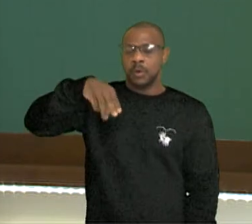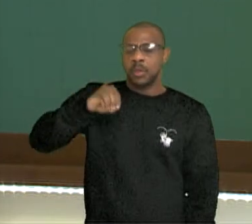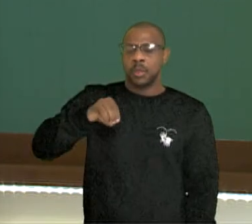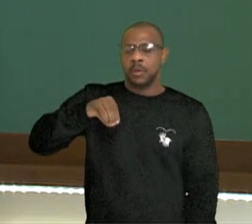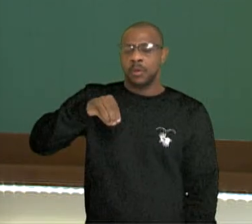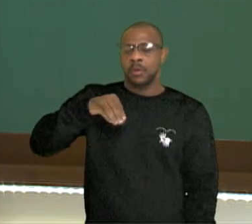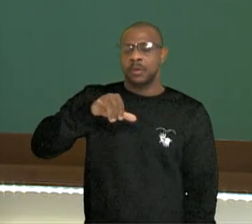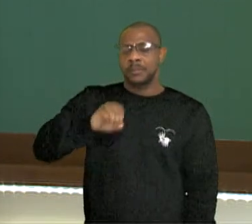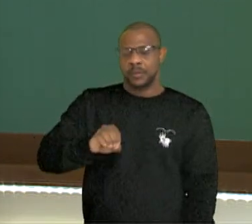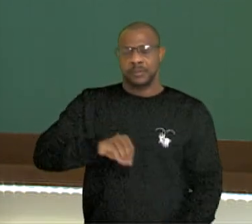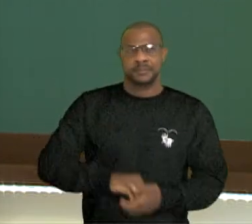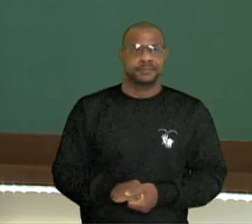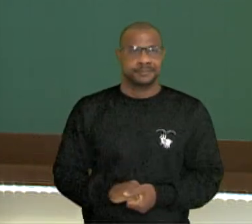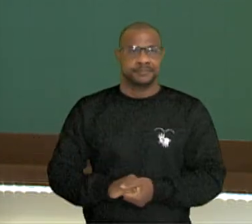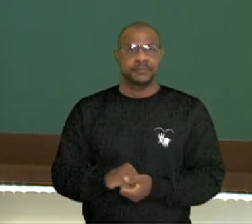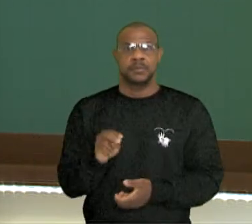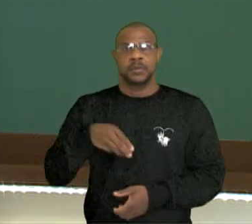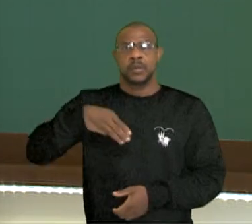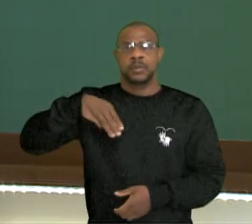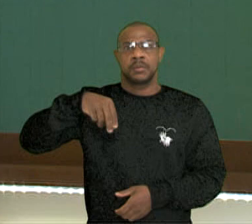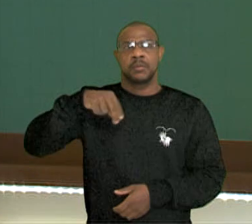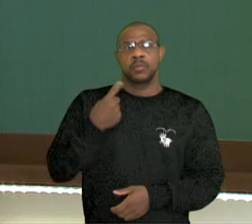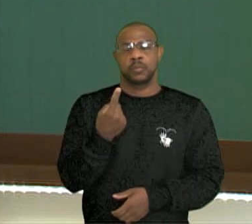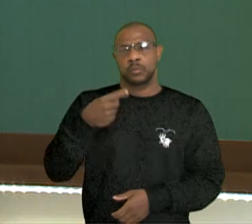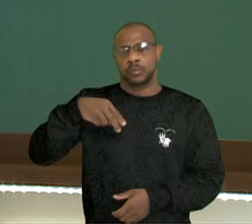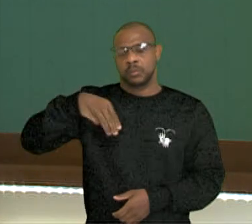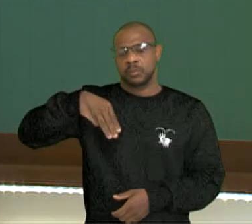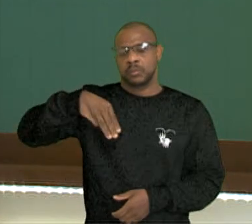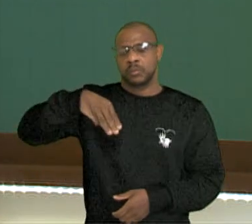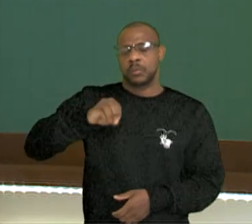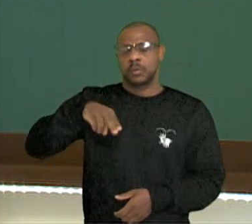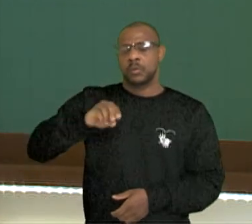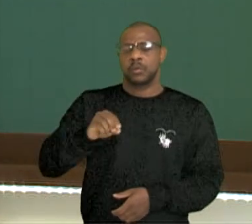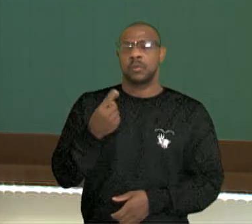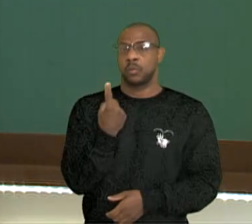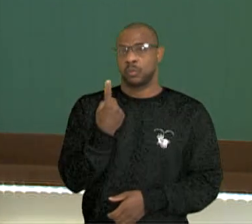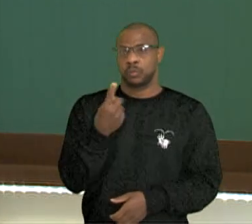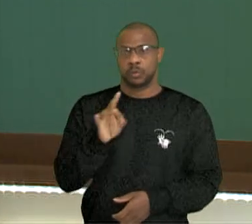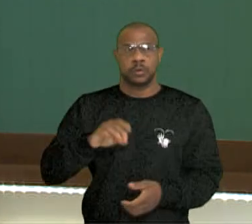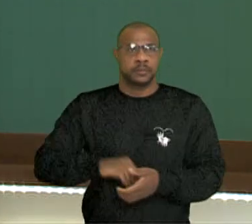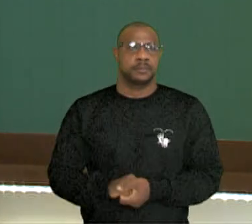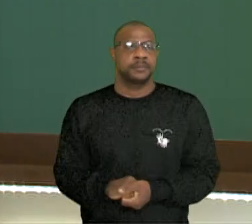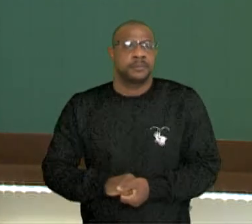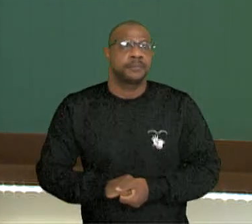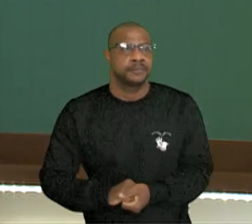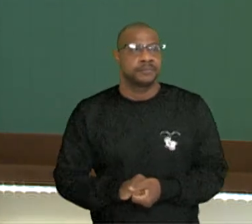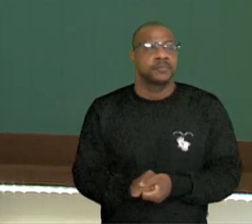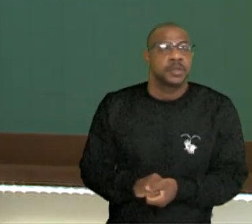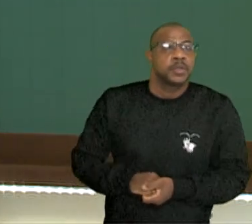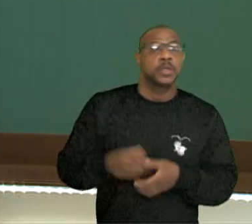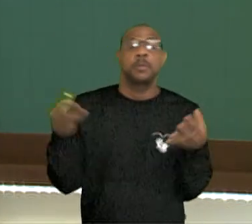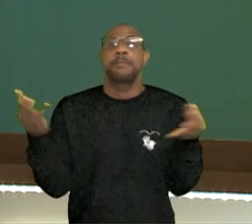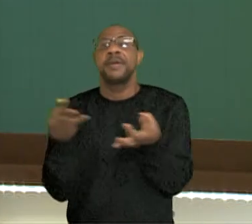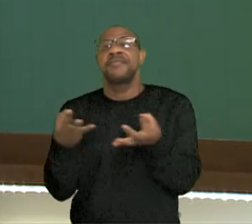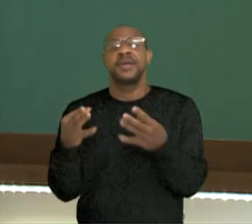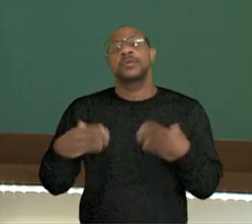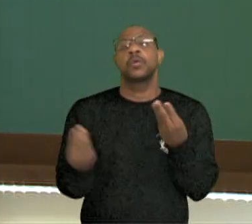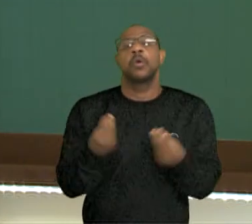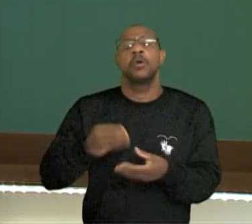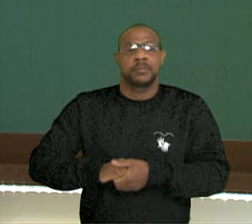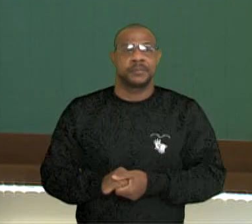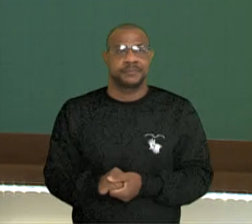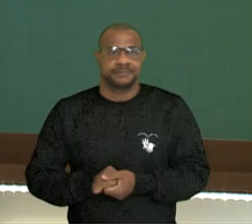ok? E o trinômio quadrado perfeito, o que ele é? Ele é um trinômio resultante de um